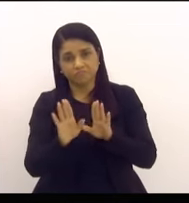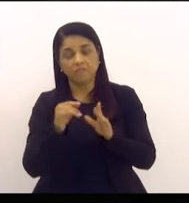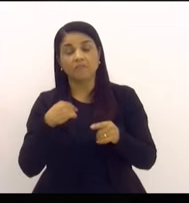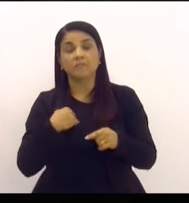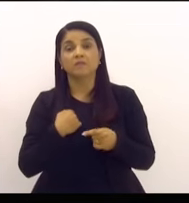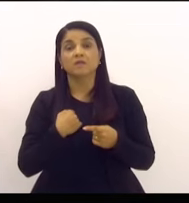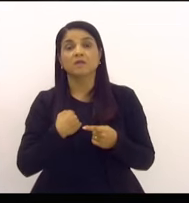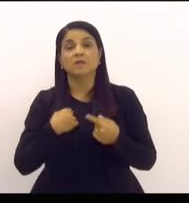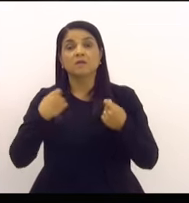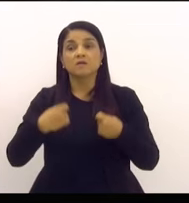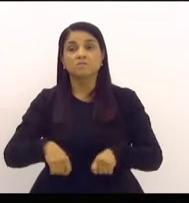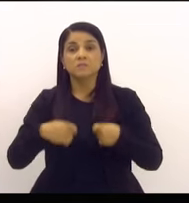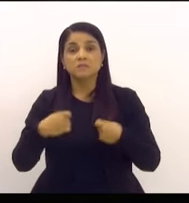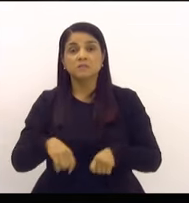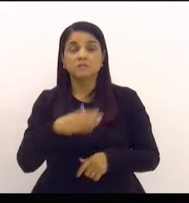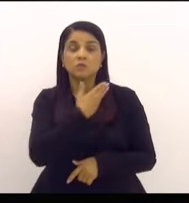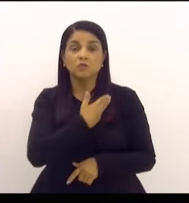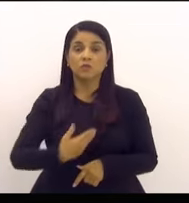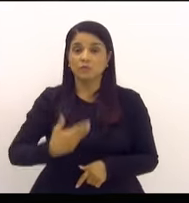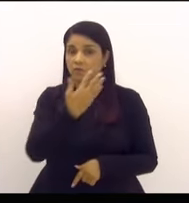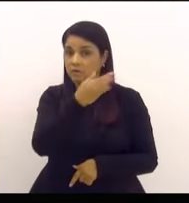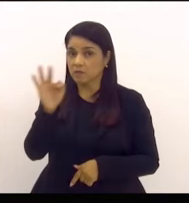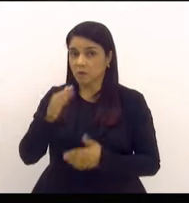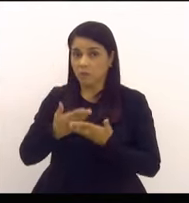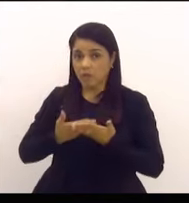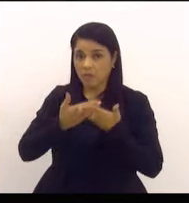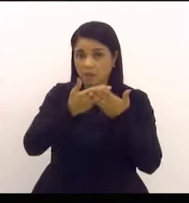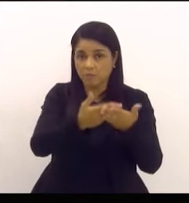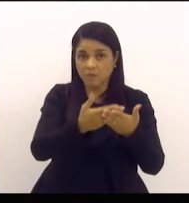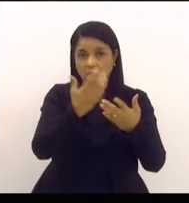que o governo federal encaminhe para o